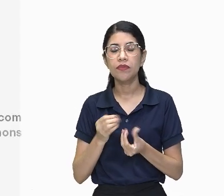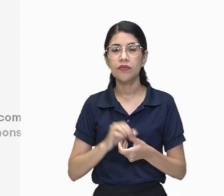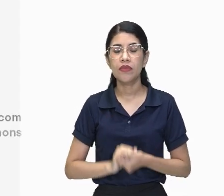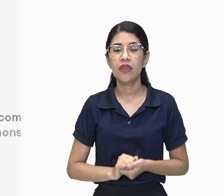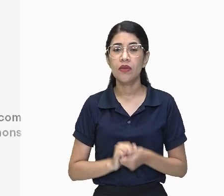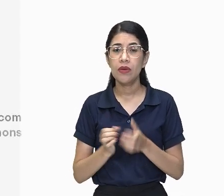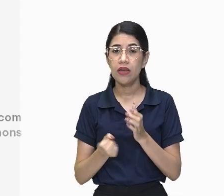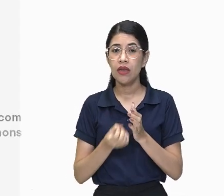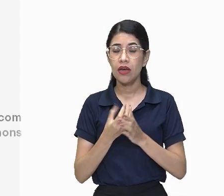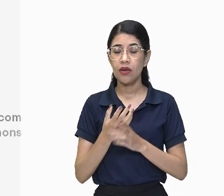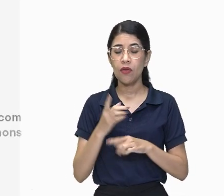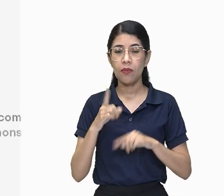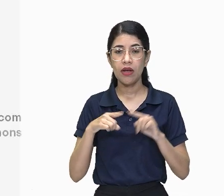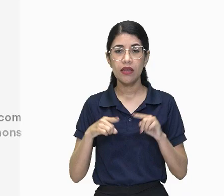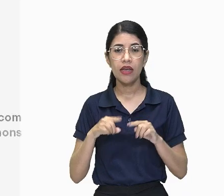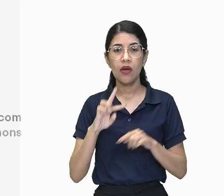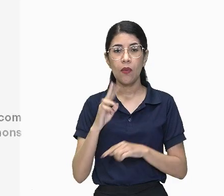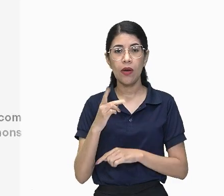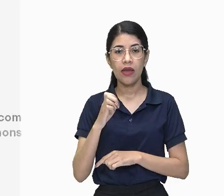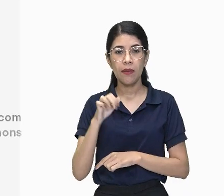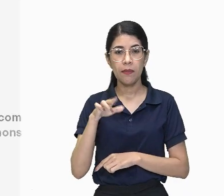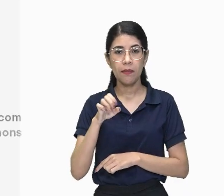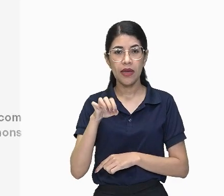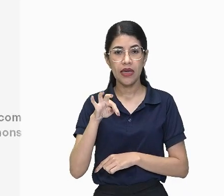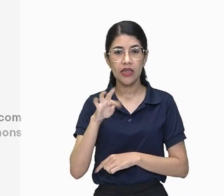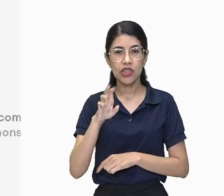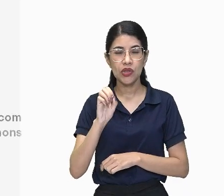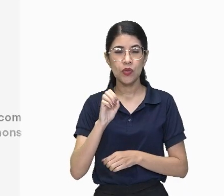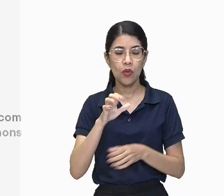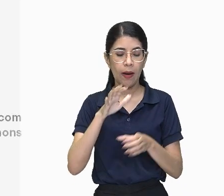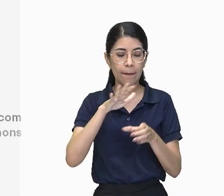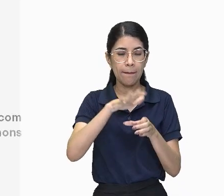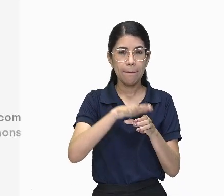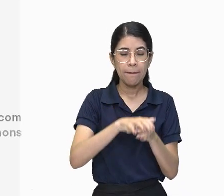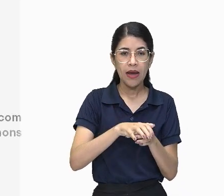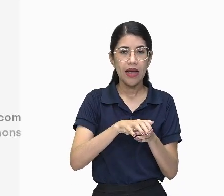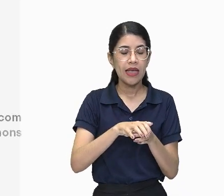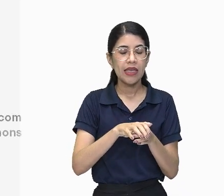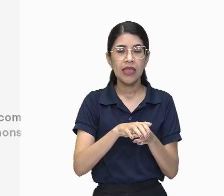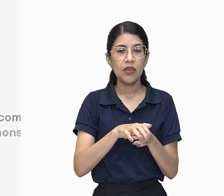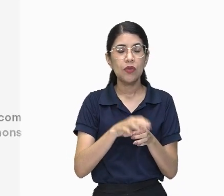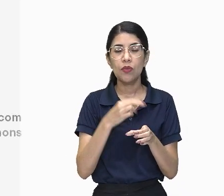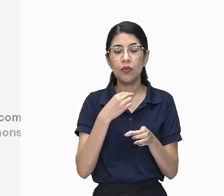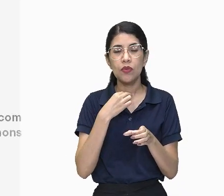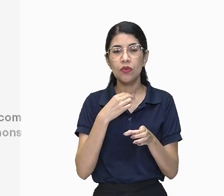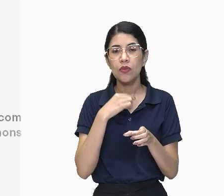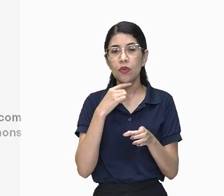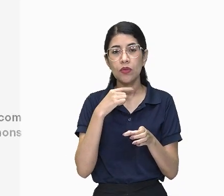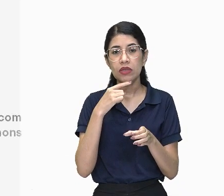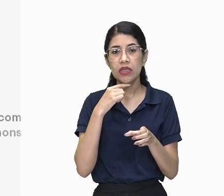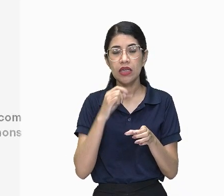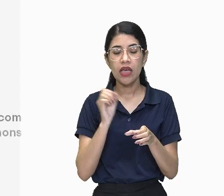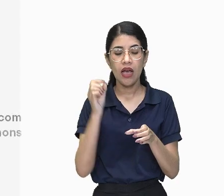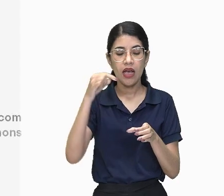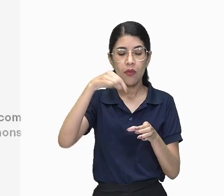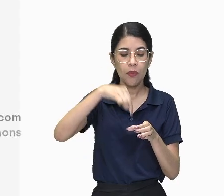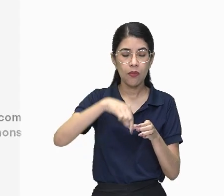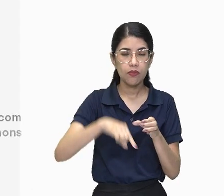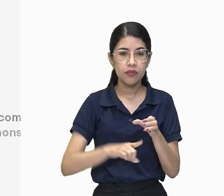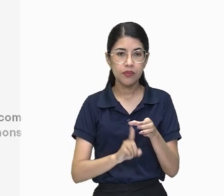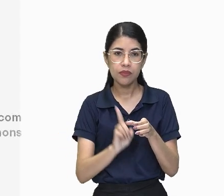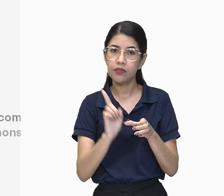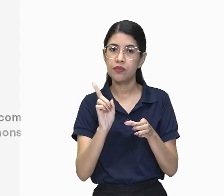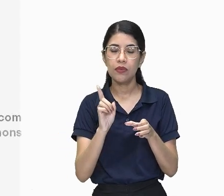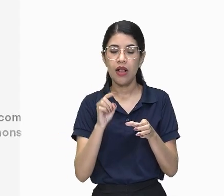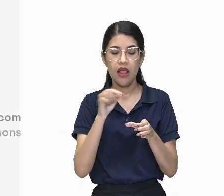Ele criou um dispositivo hermético, ou seja, uma tampa que impedia a interação ou seja, a saída e entrada de ar, de líquidos